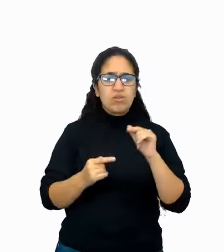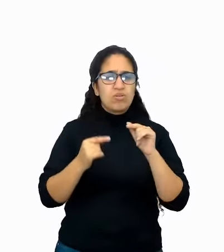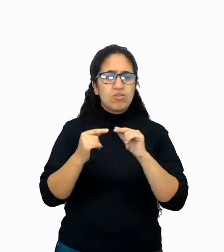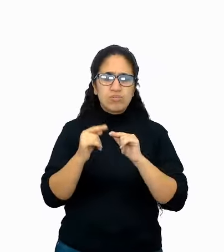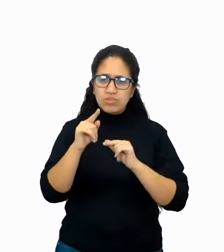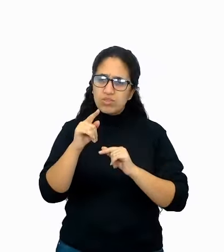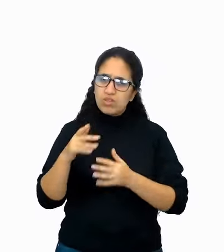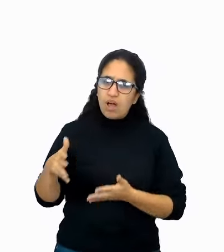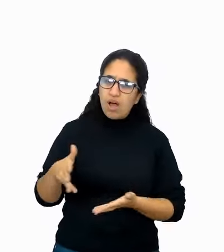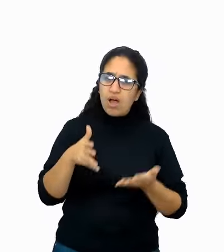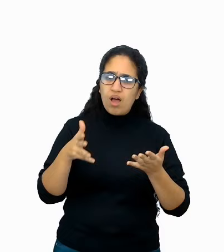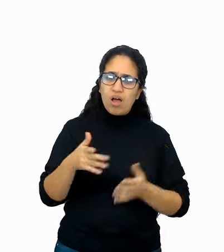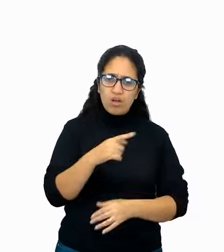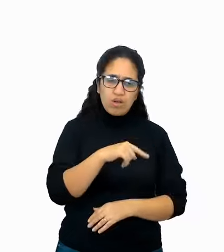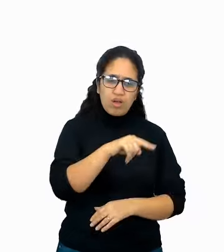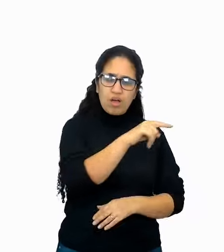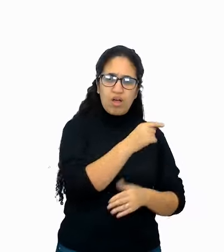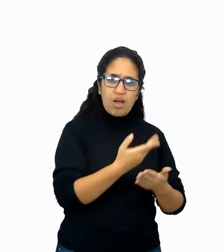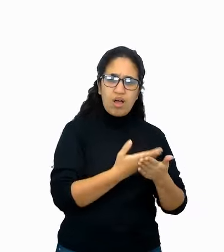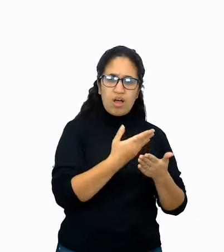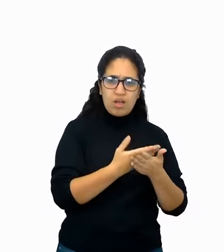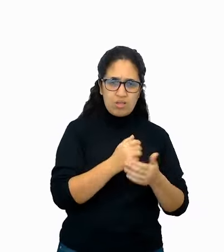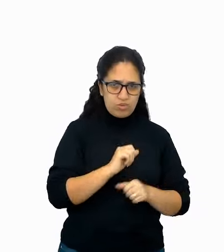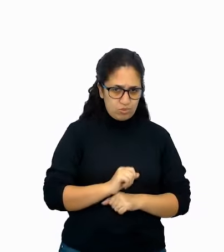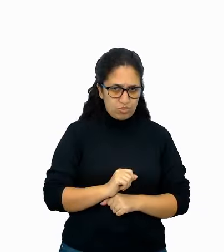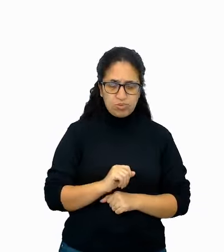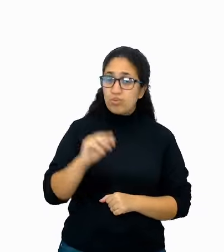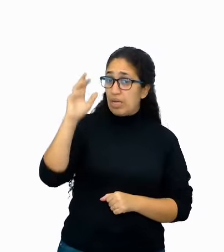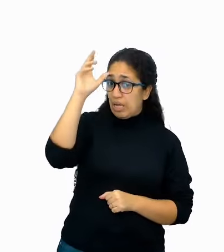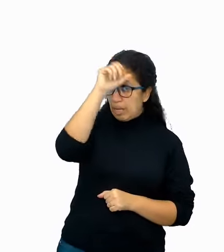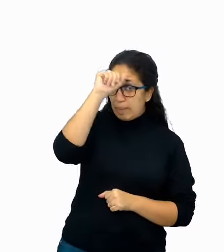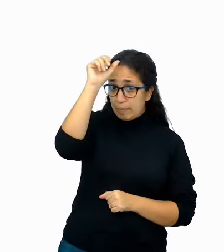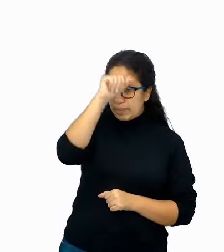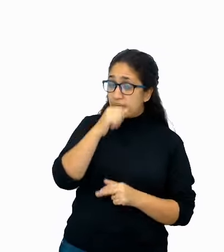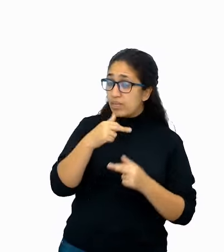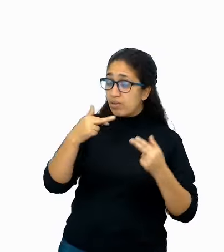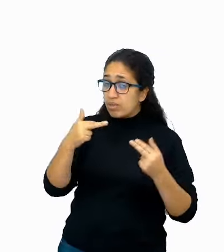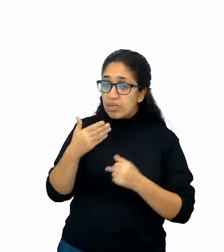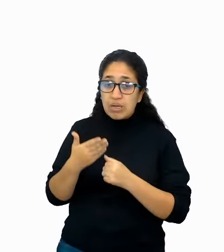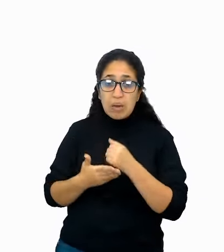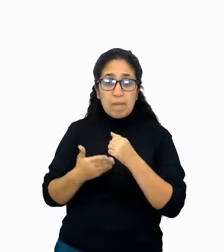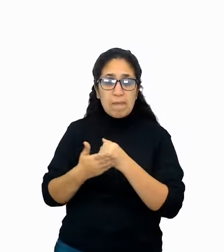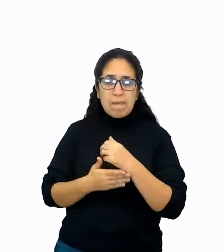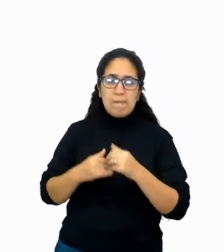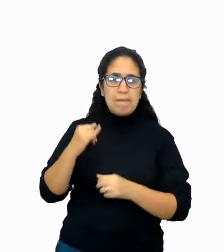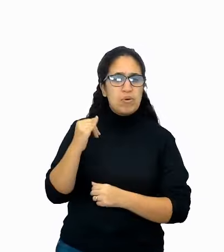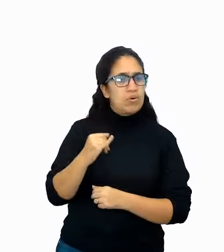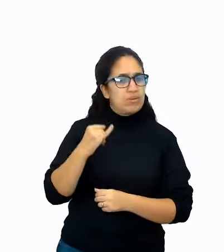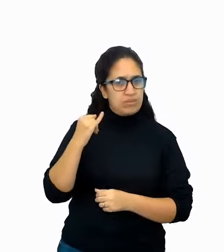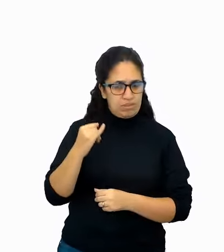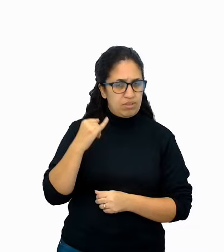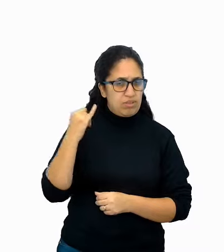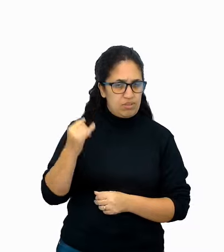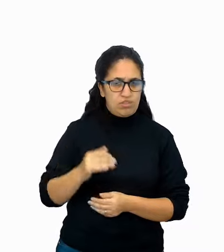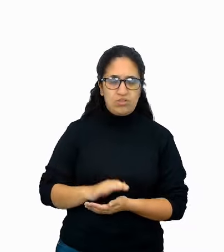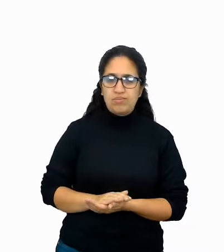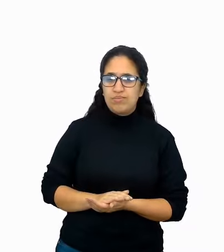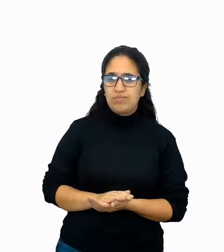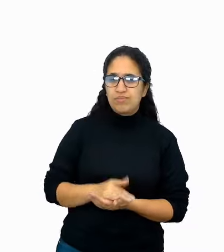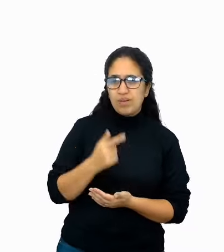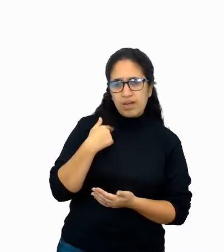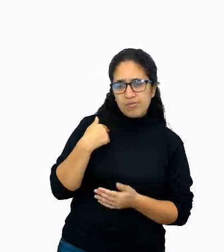ao estudante a possibilidade de aprender aquilo que é essencial e deverá ser aprendido para seguir